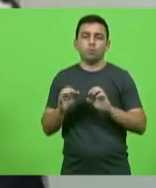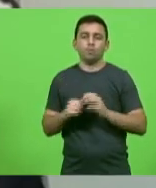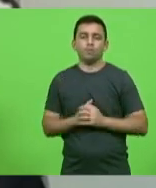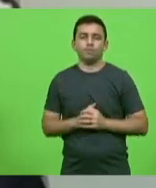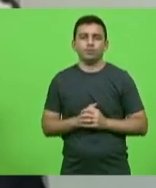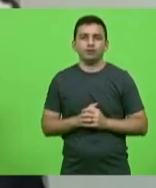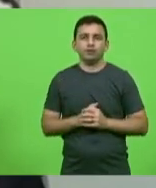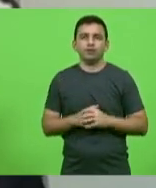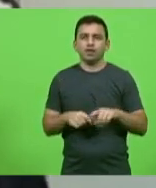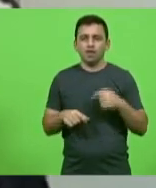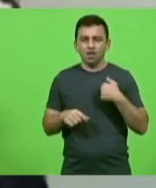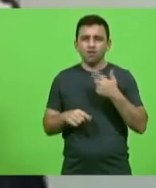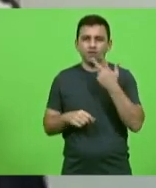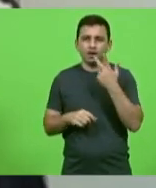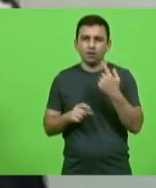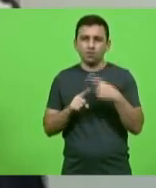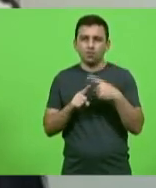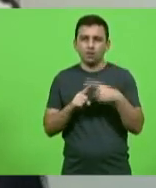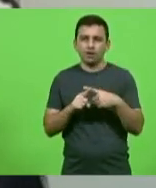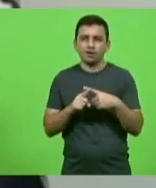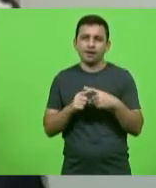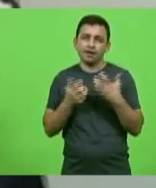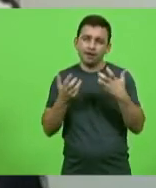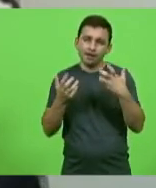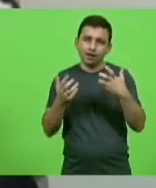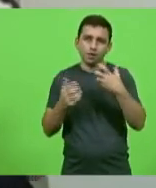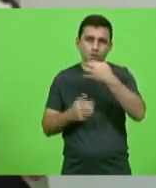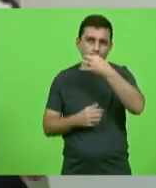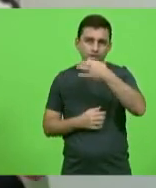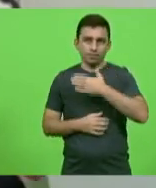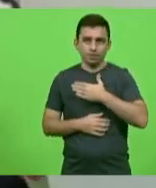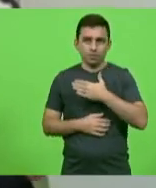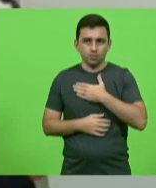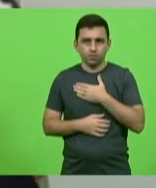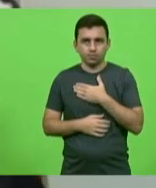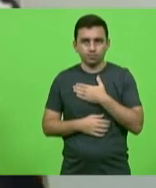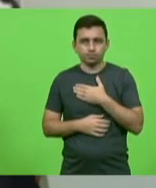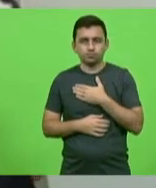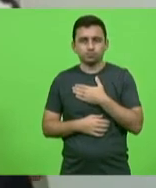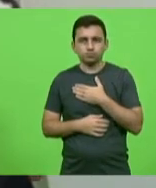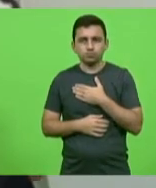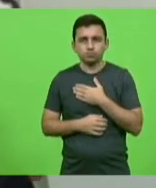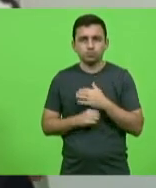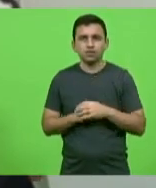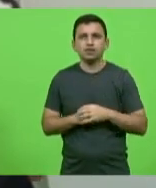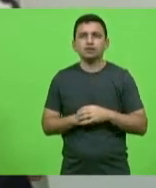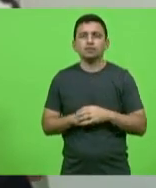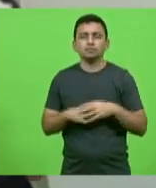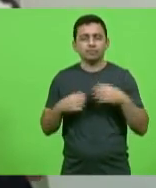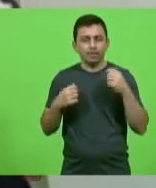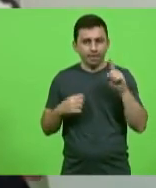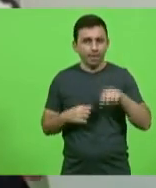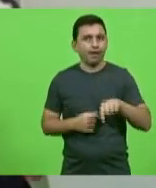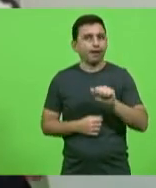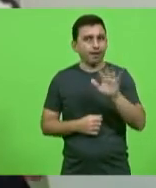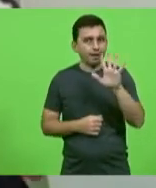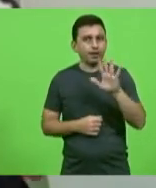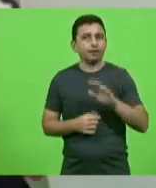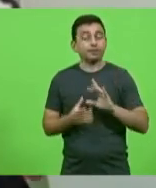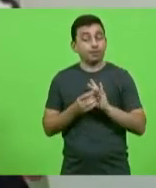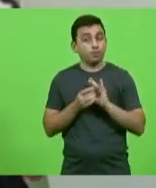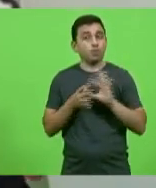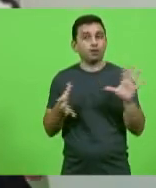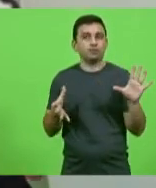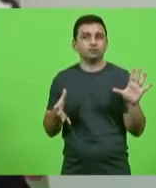faço estes apontamentos para tecer um comentário sobre o valor que nos é muito caro a